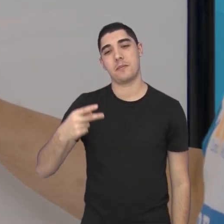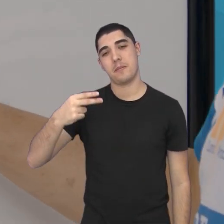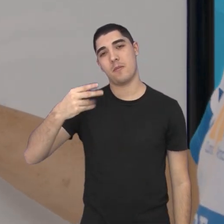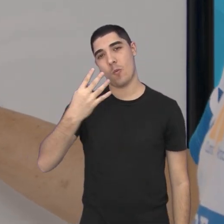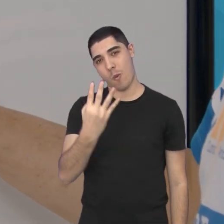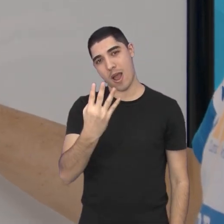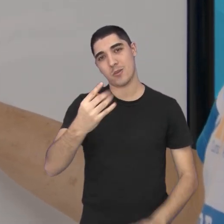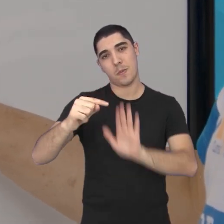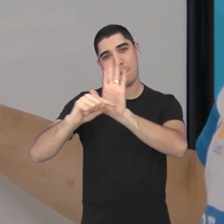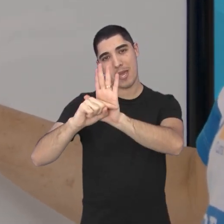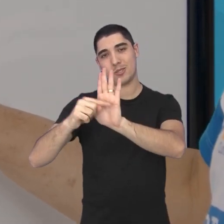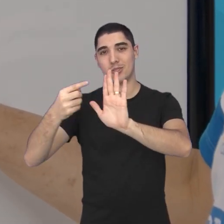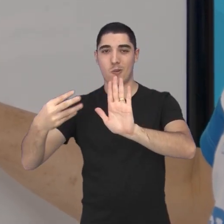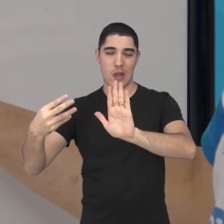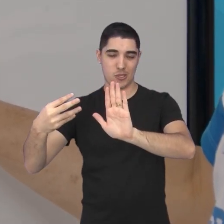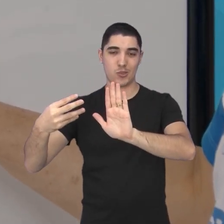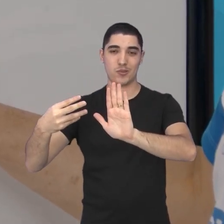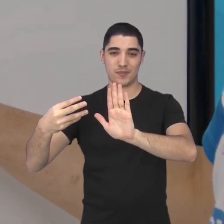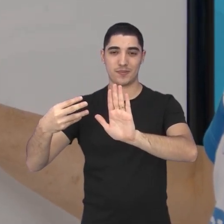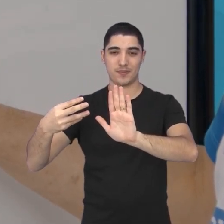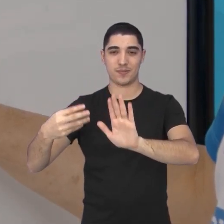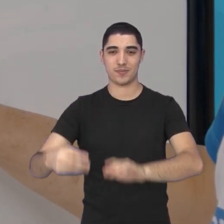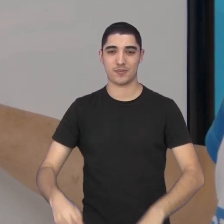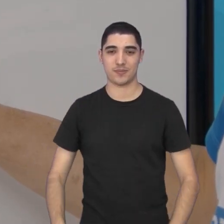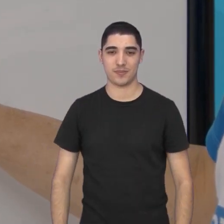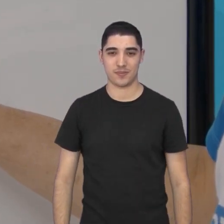Ele vai virar menos 4.